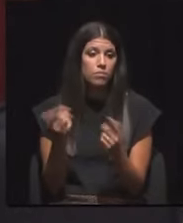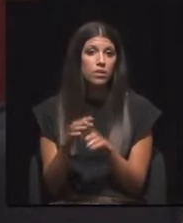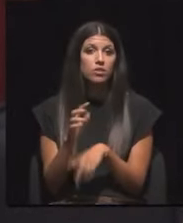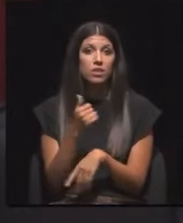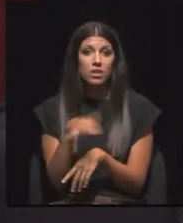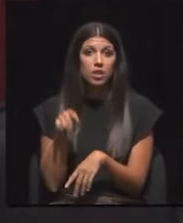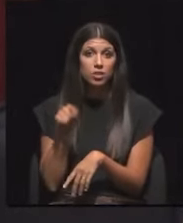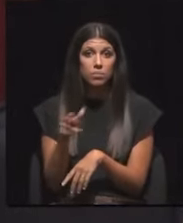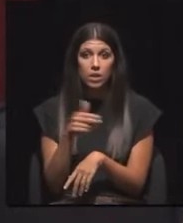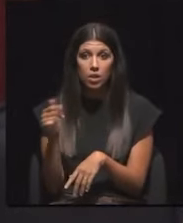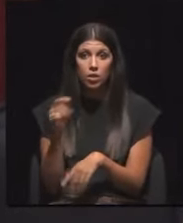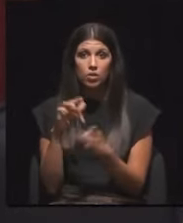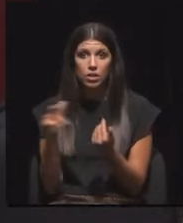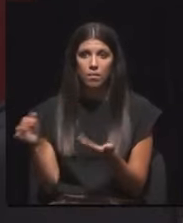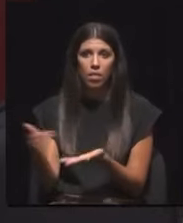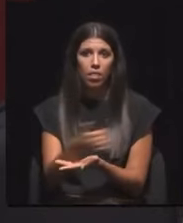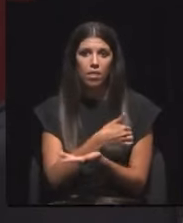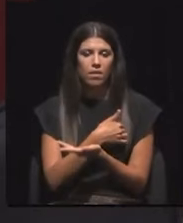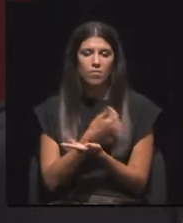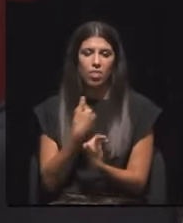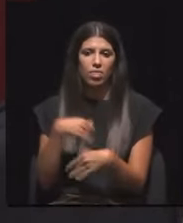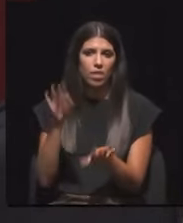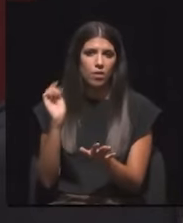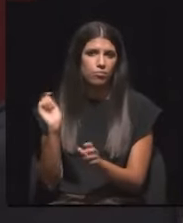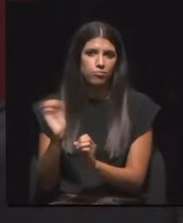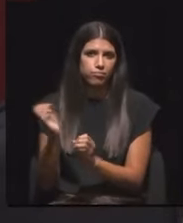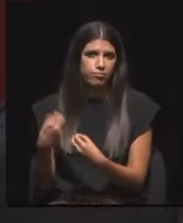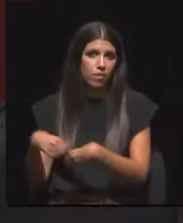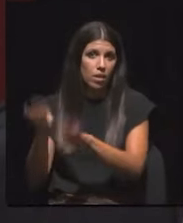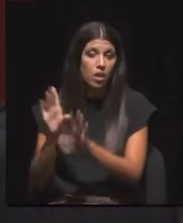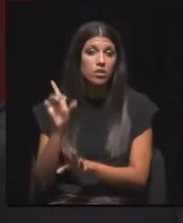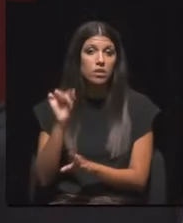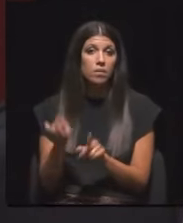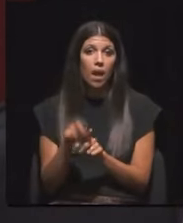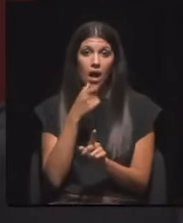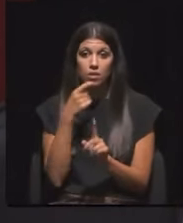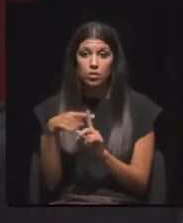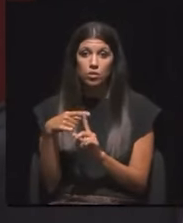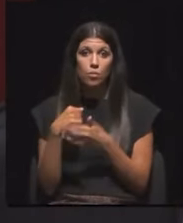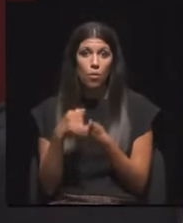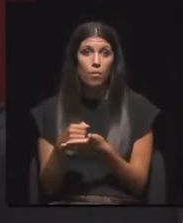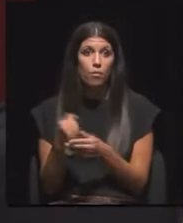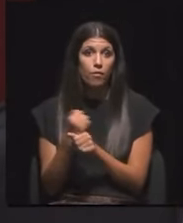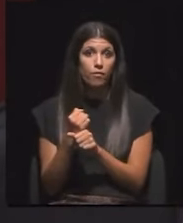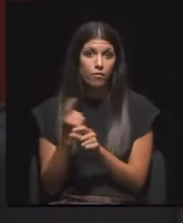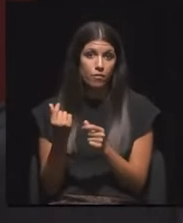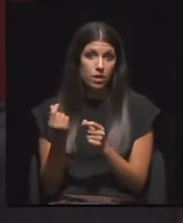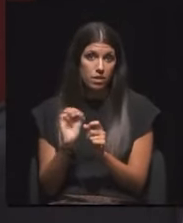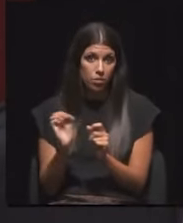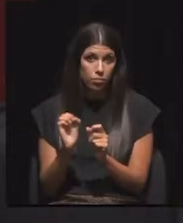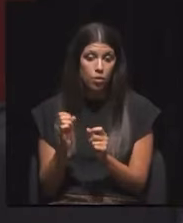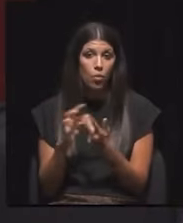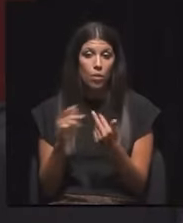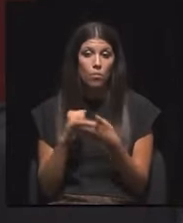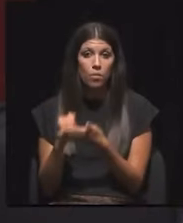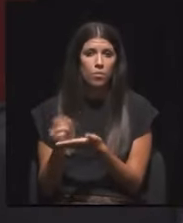mais de 500 mil euros em taxas a favor do Festival Calorama e, se somarmos o apoio não financeiro dos serviços municipais, o apoio da Câmara Municipal